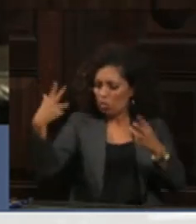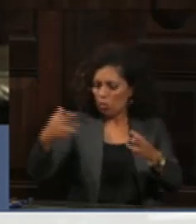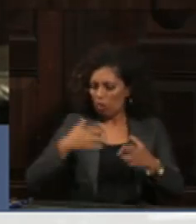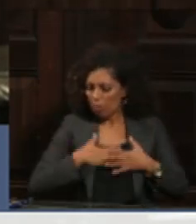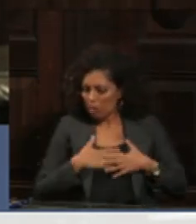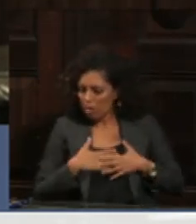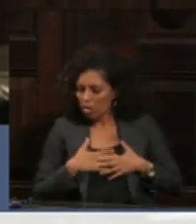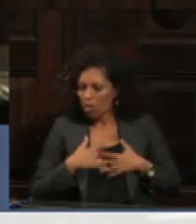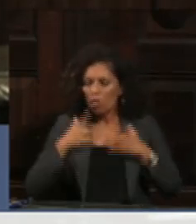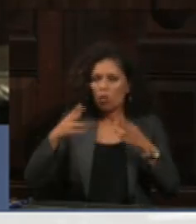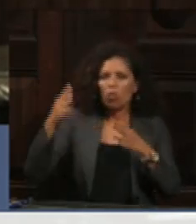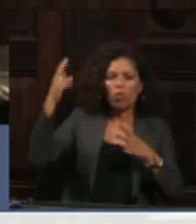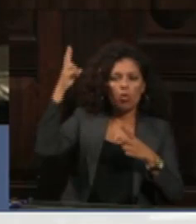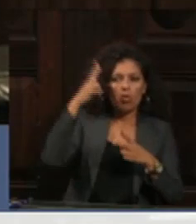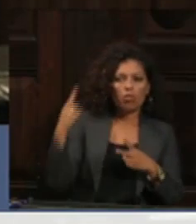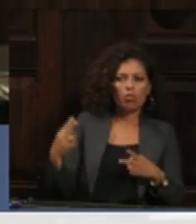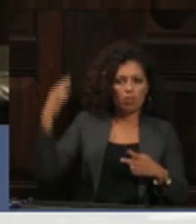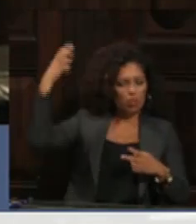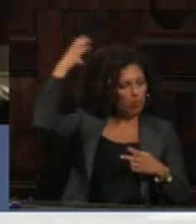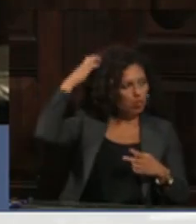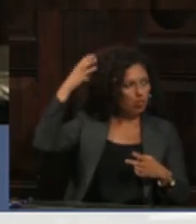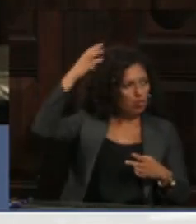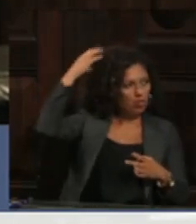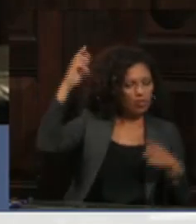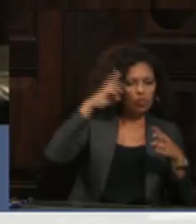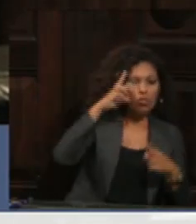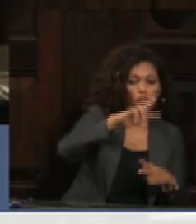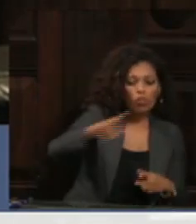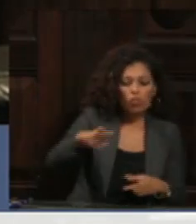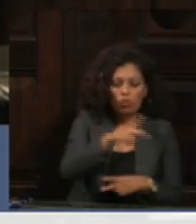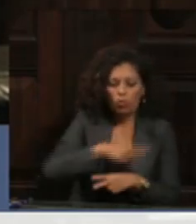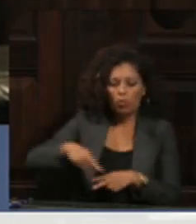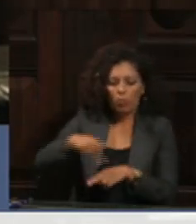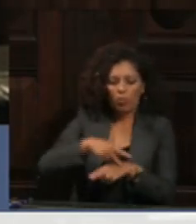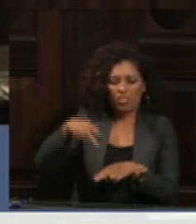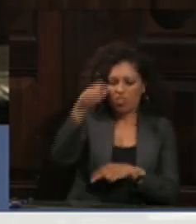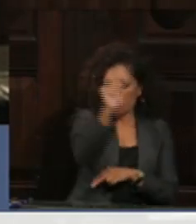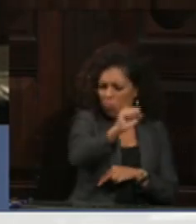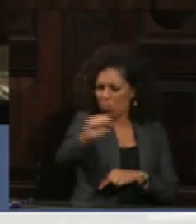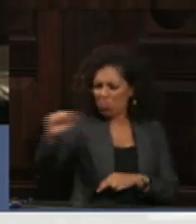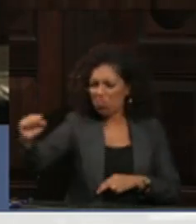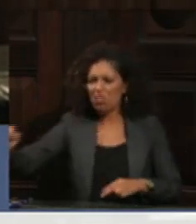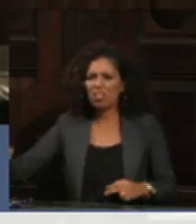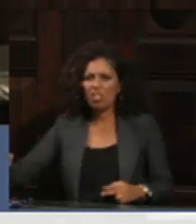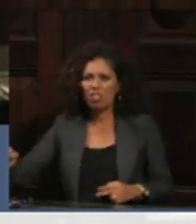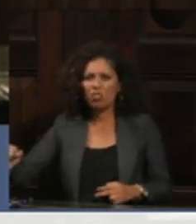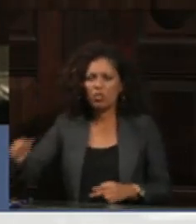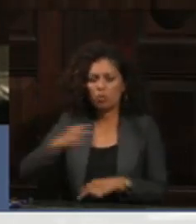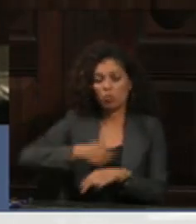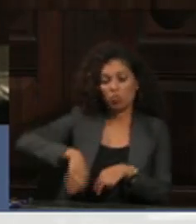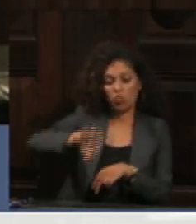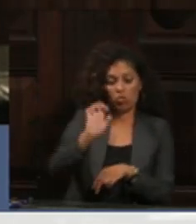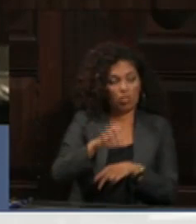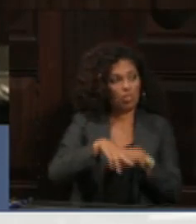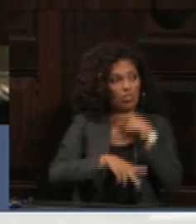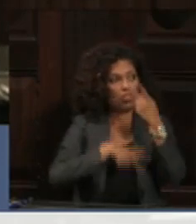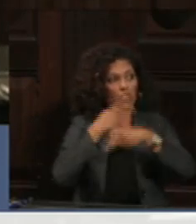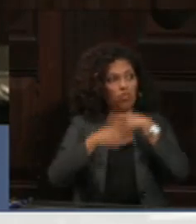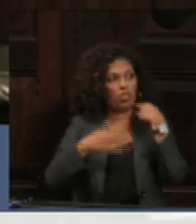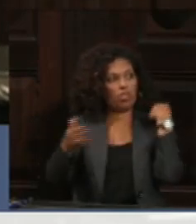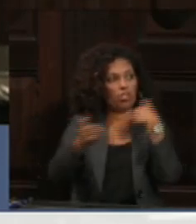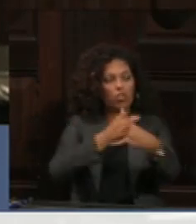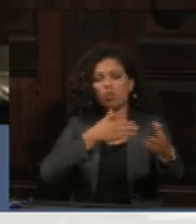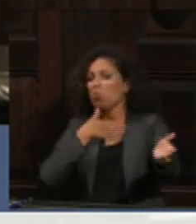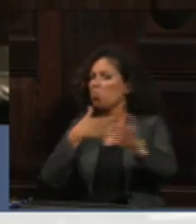Franco, sentiu o peso de um Estado genocida, de um Estado que diz que não importa o lugar